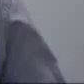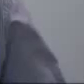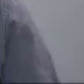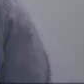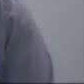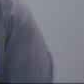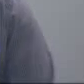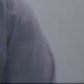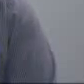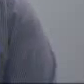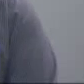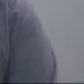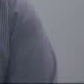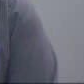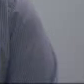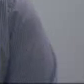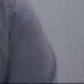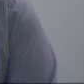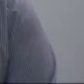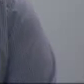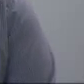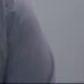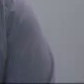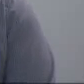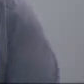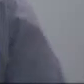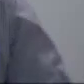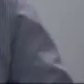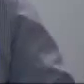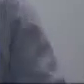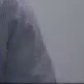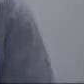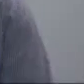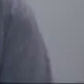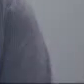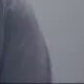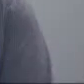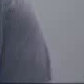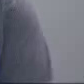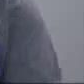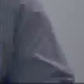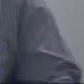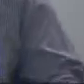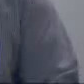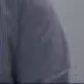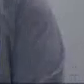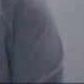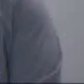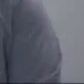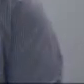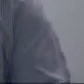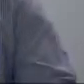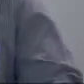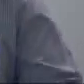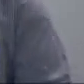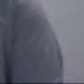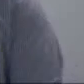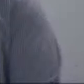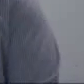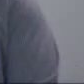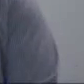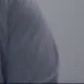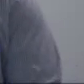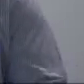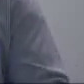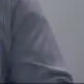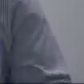Edervaldo Antunes, amanhã vai estar sendo plantada uma quaresmeira lá na frente da casa dele, que foi feito um concerto na calçada. Mas diversas áreas,